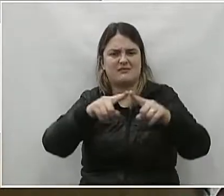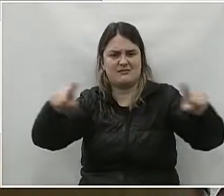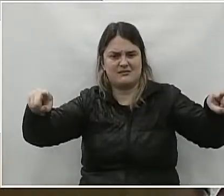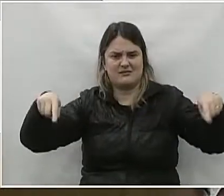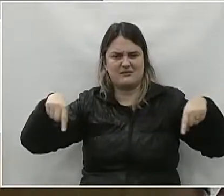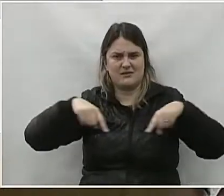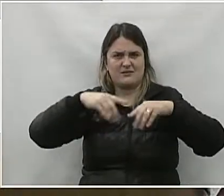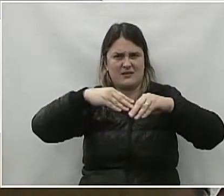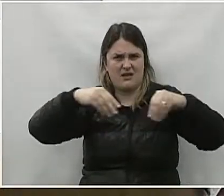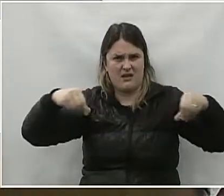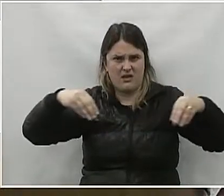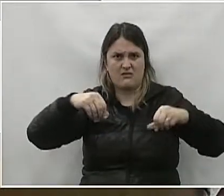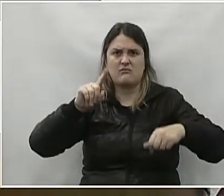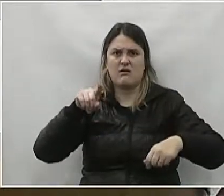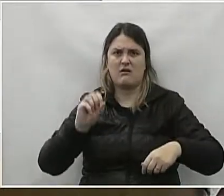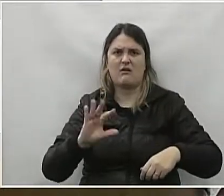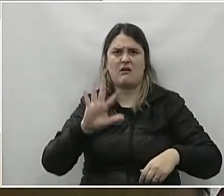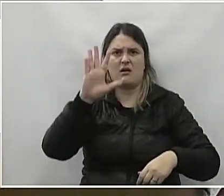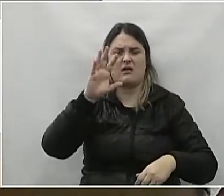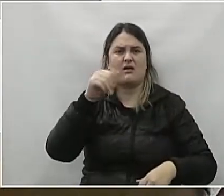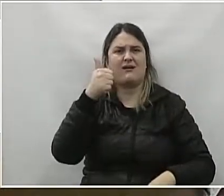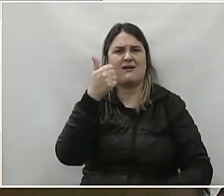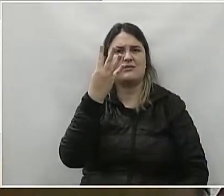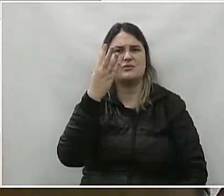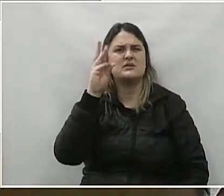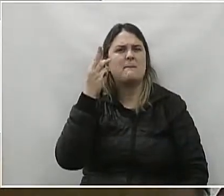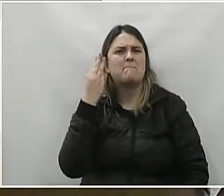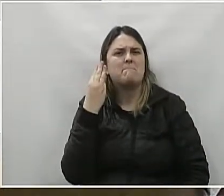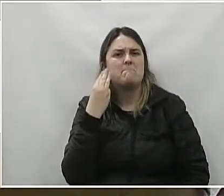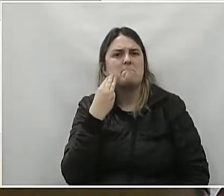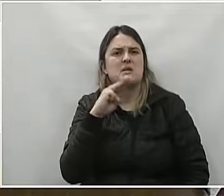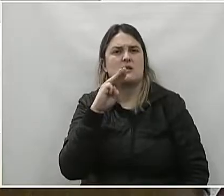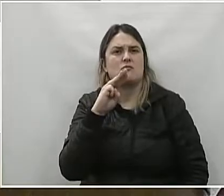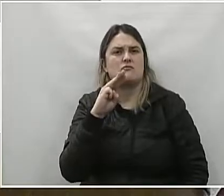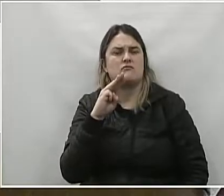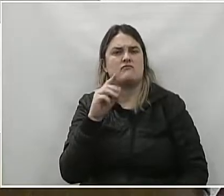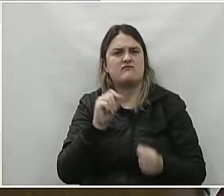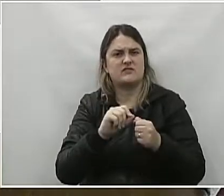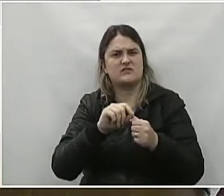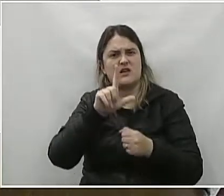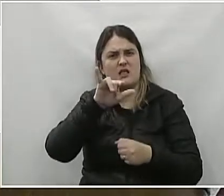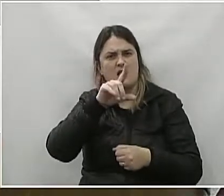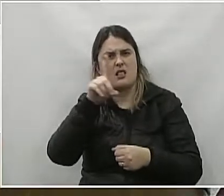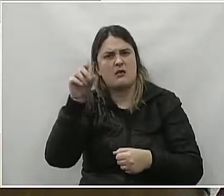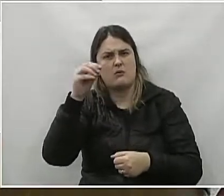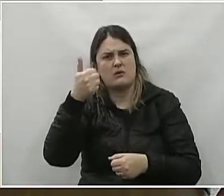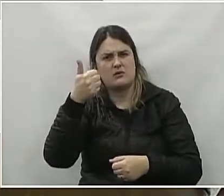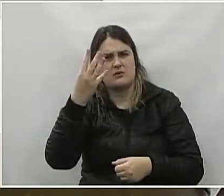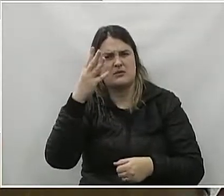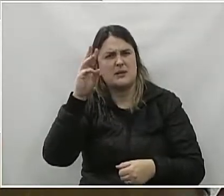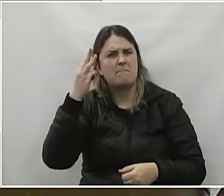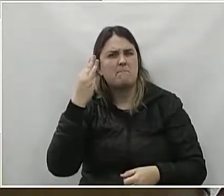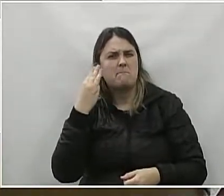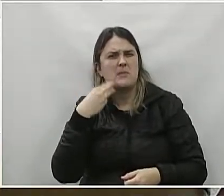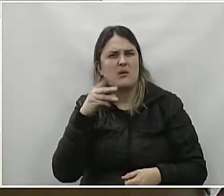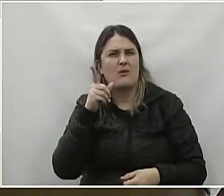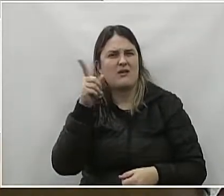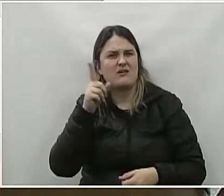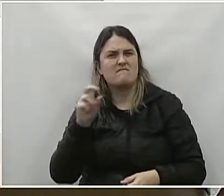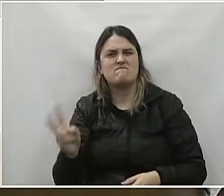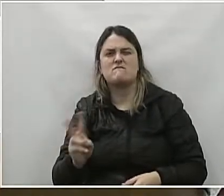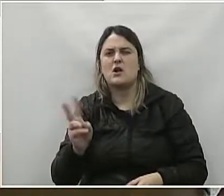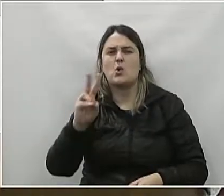O pedido inicial está em 14 milhões, querem vender, leiloar por 14 milhões, sendo que ali vale, no